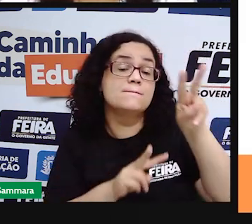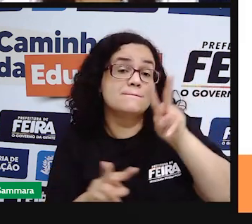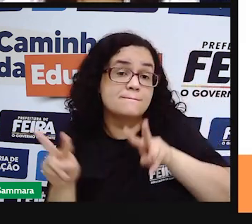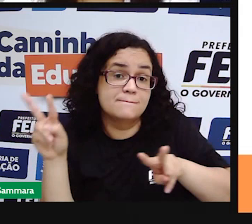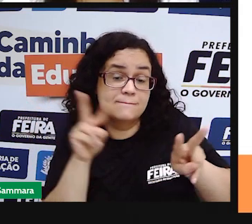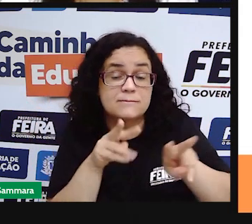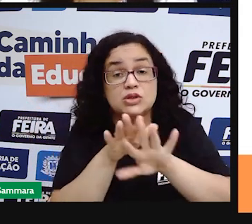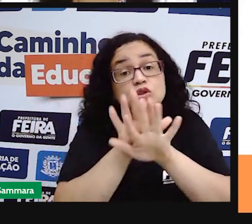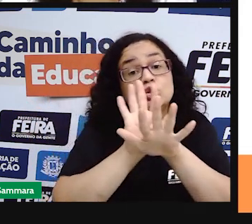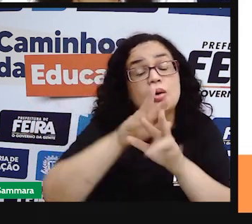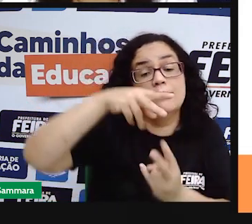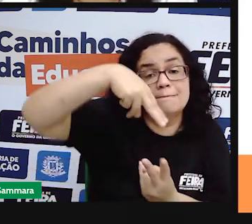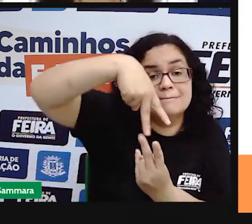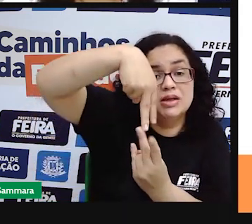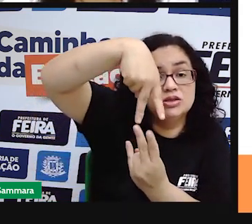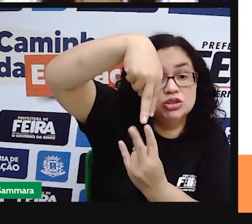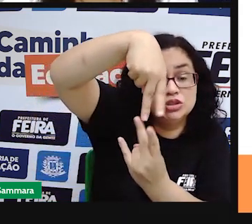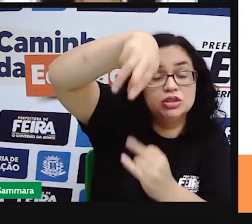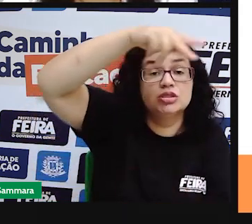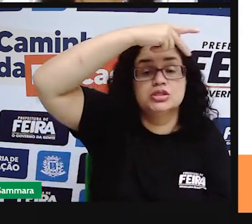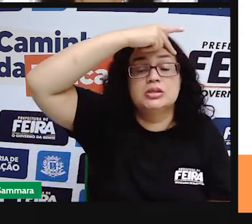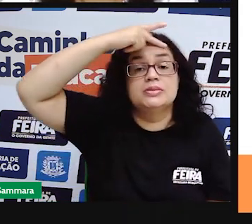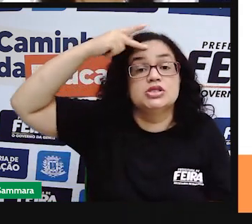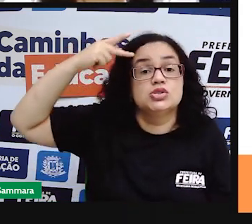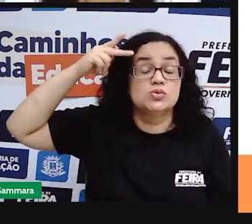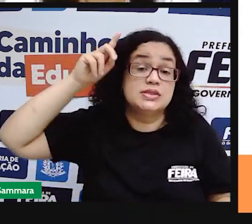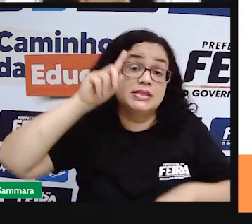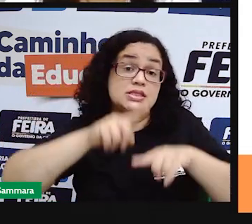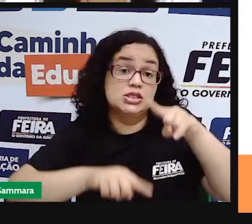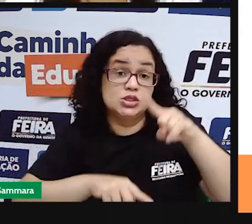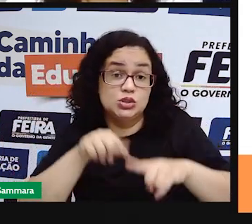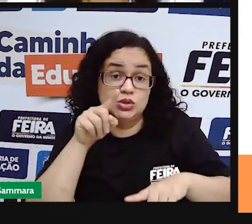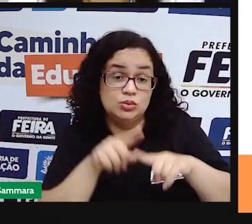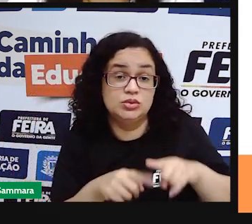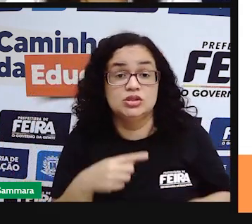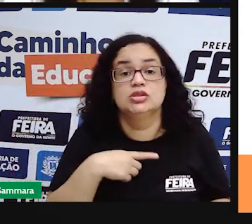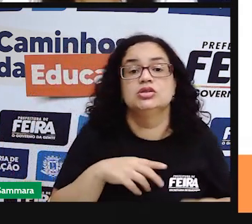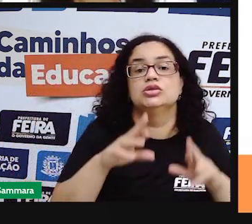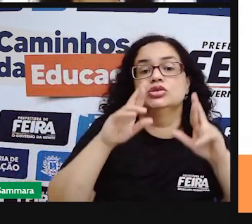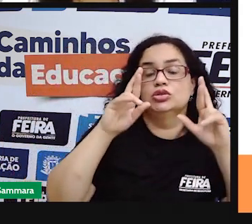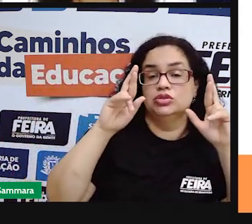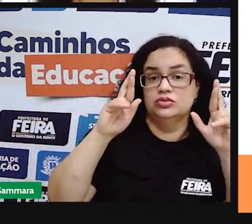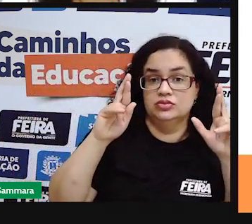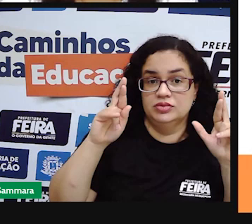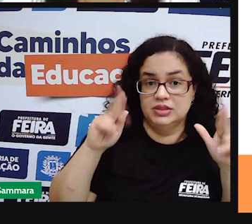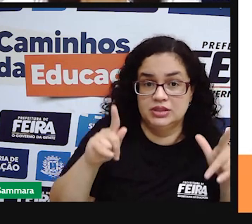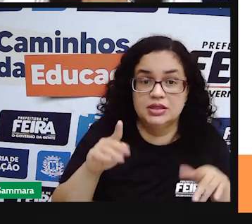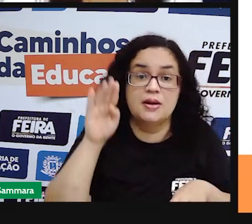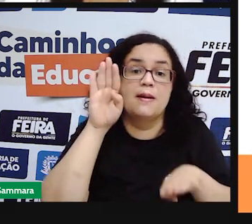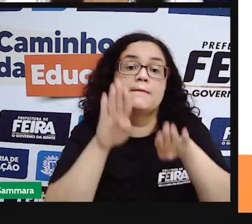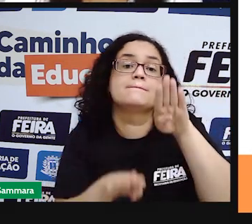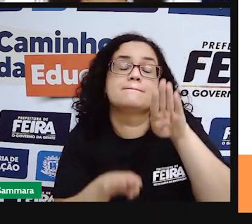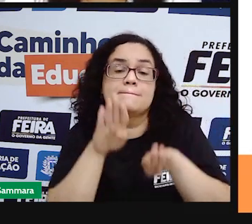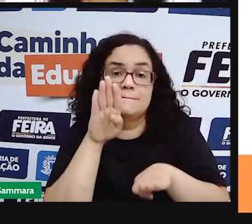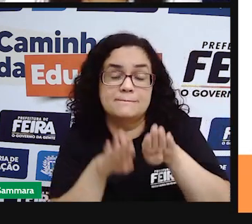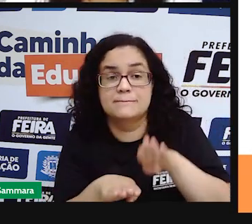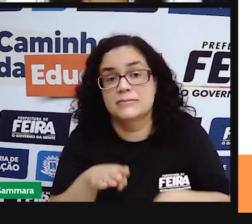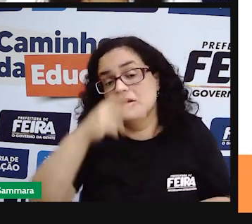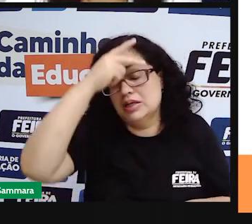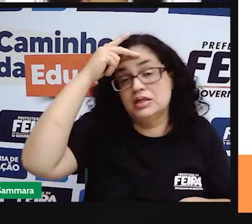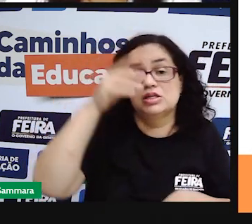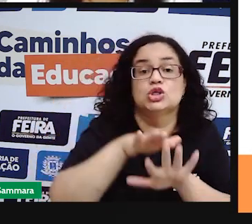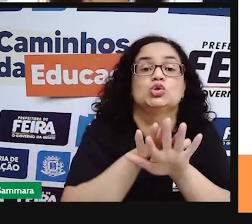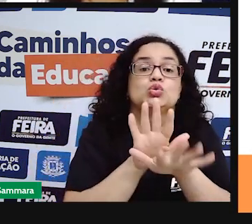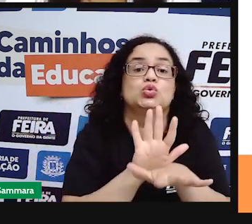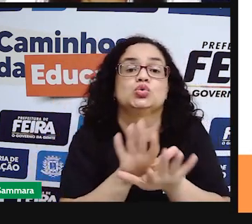em pessoas, em objetos, e percebe que essas sombras têm formatos diferentes, dependendo do que a sombra pertence,